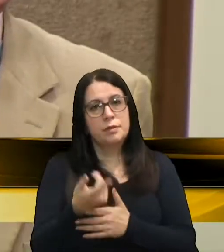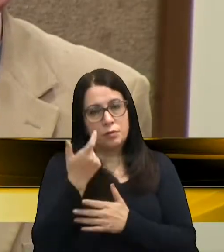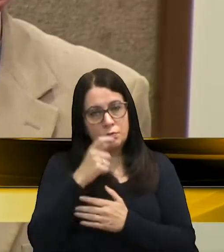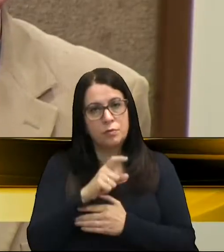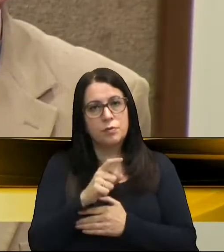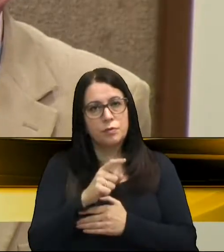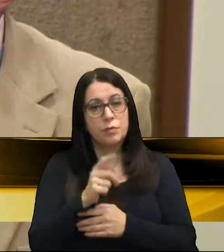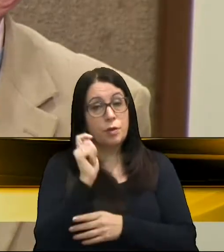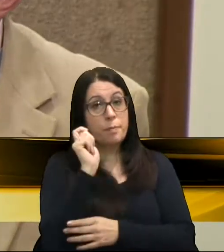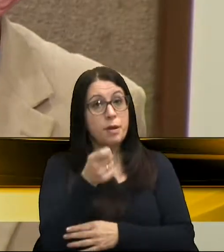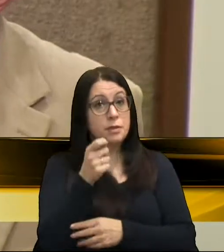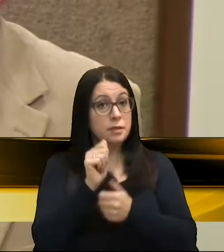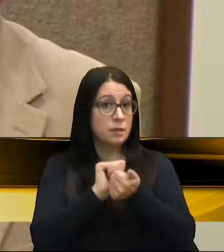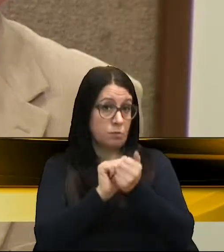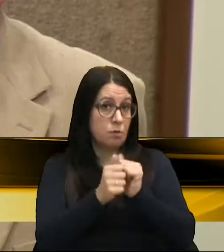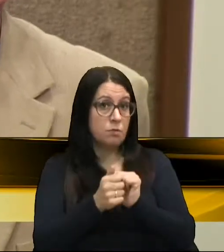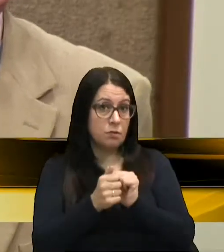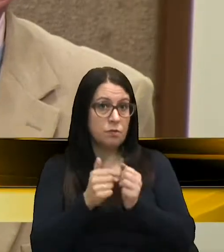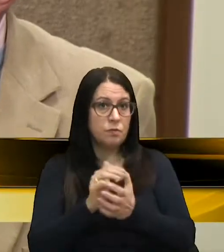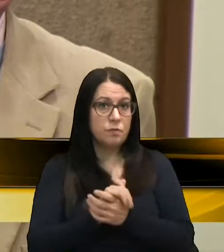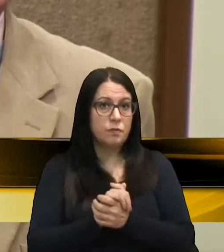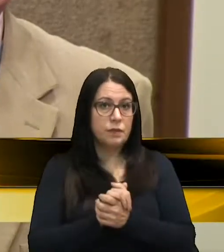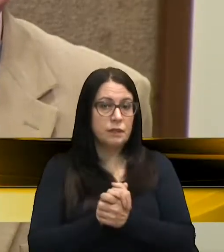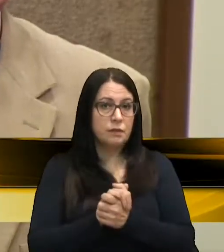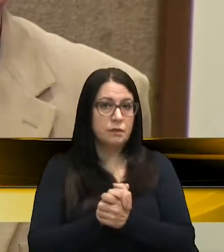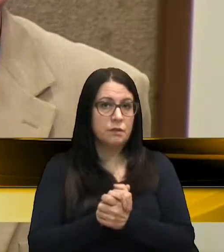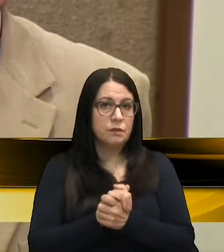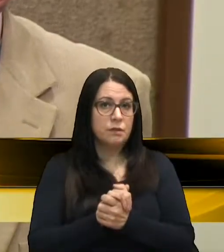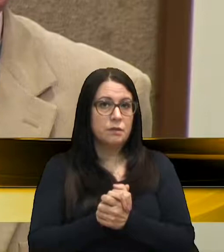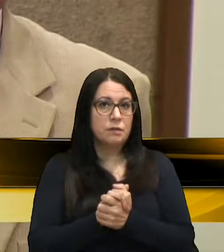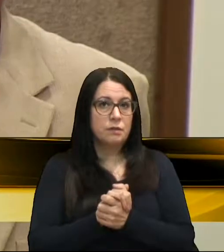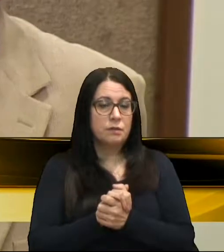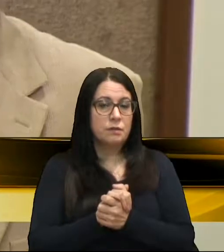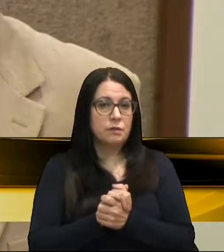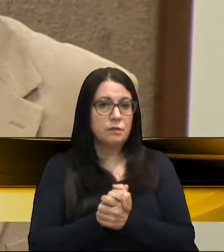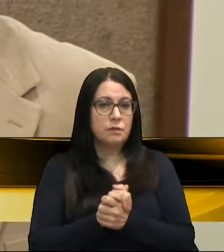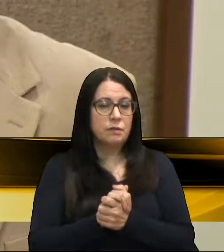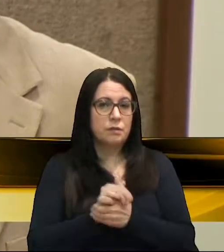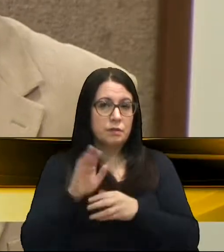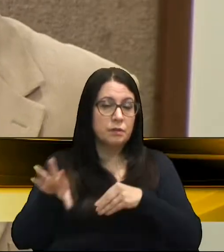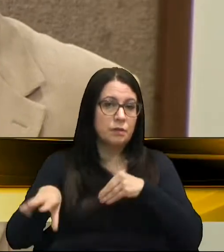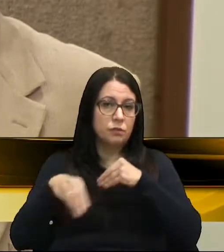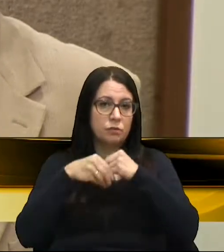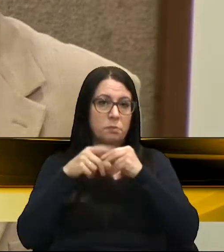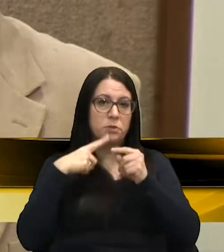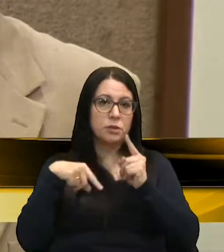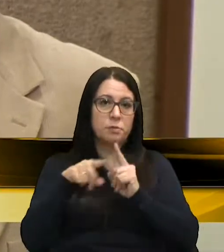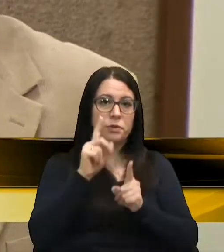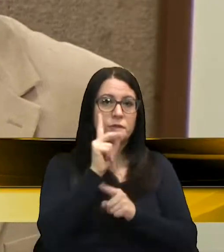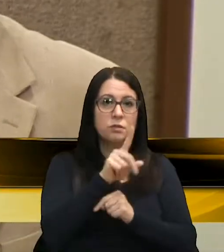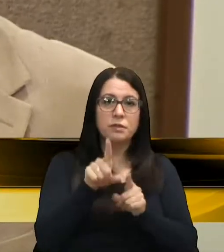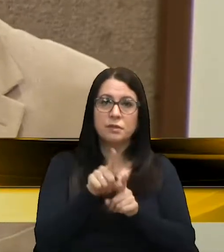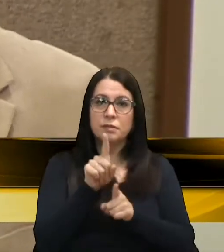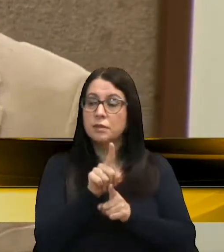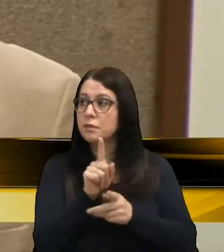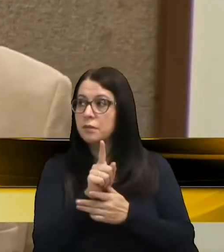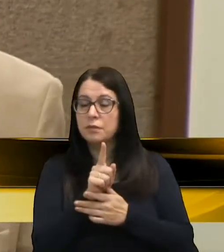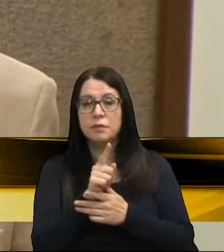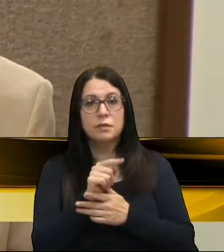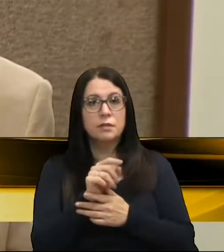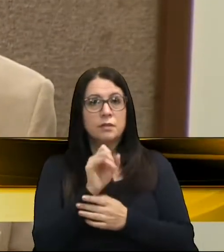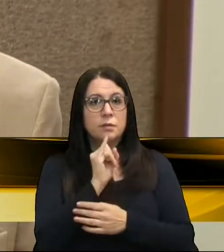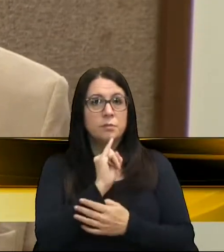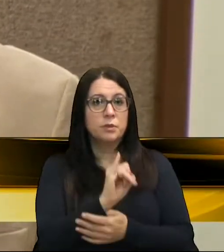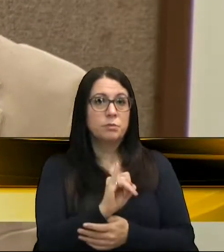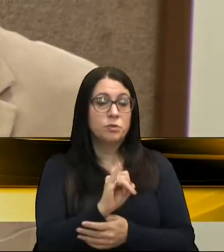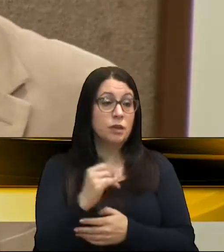a pesca esportiva vem complementar pelos apaixonados